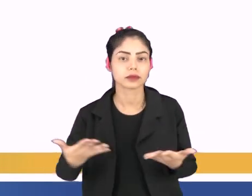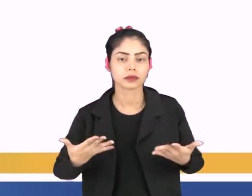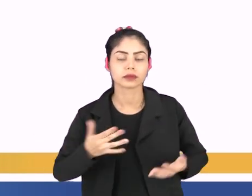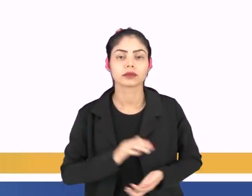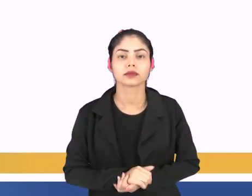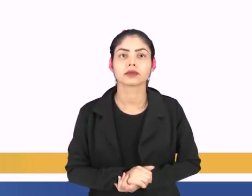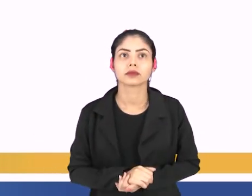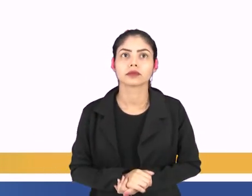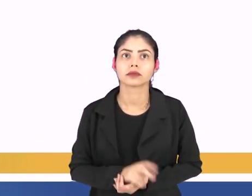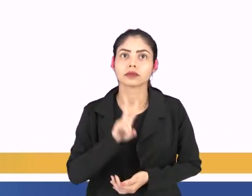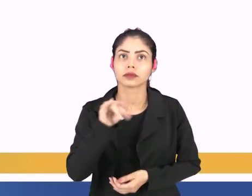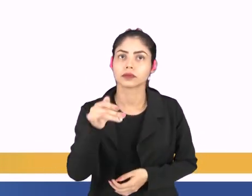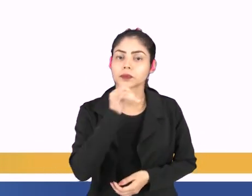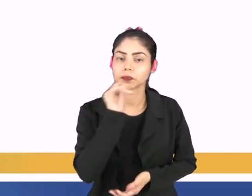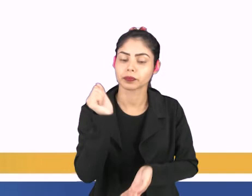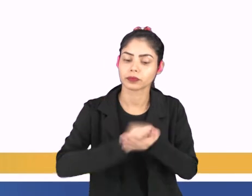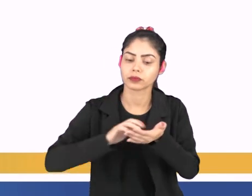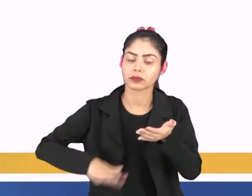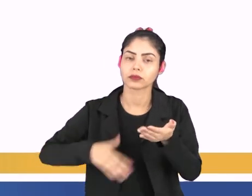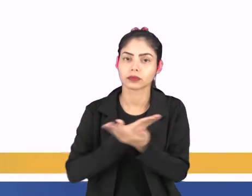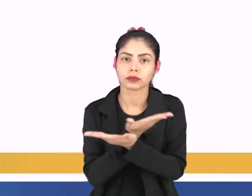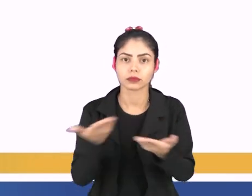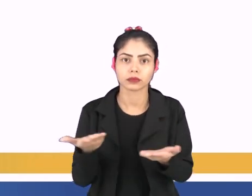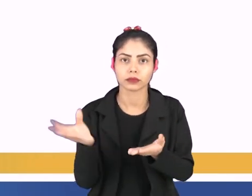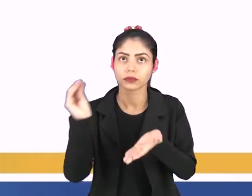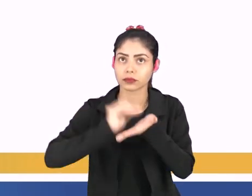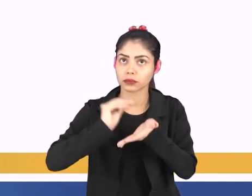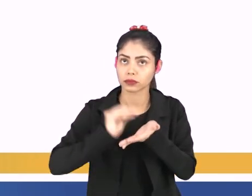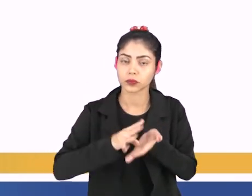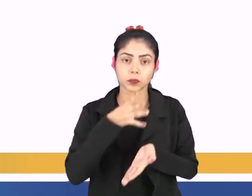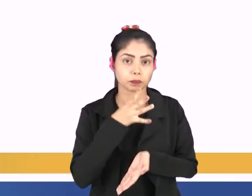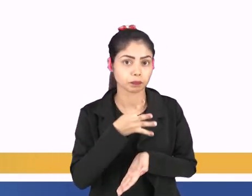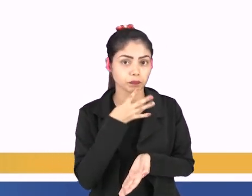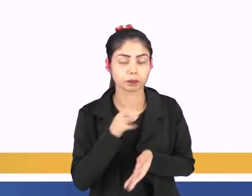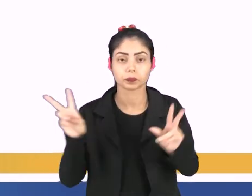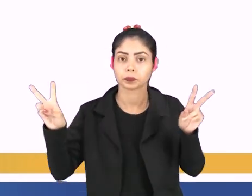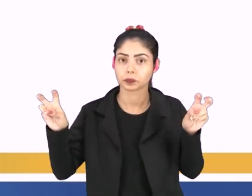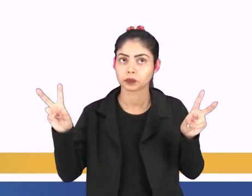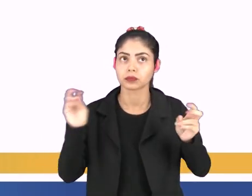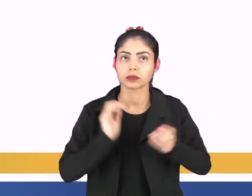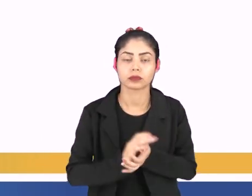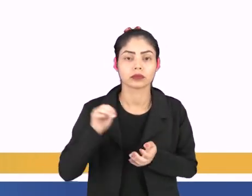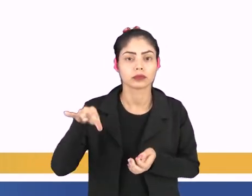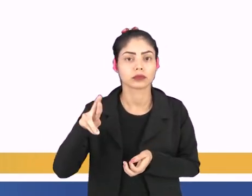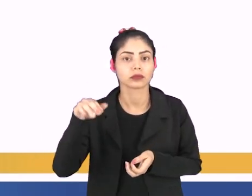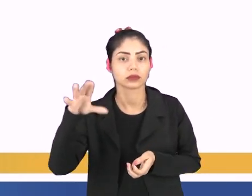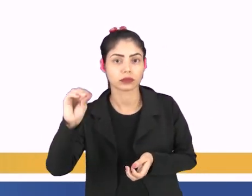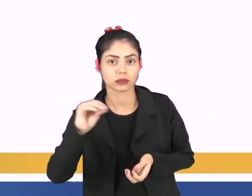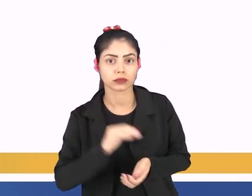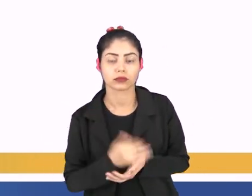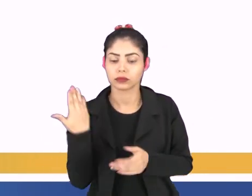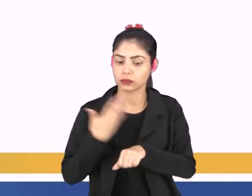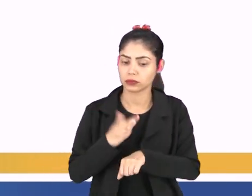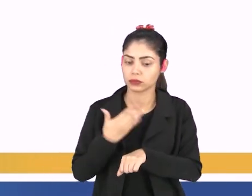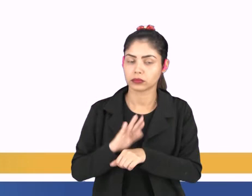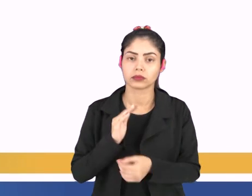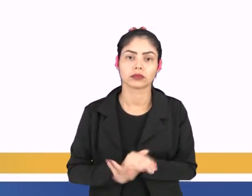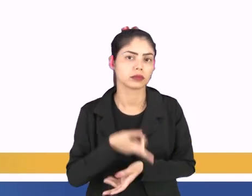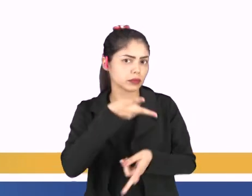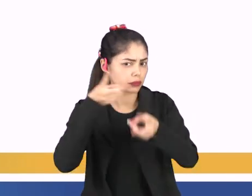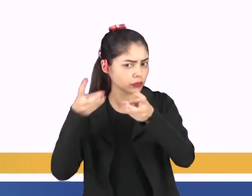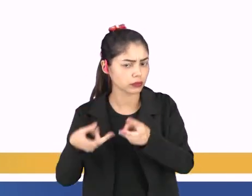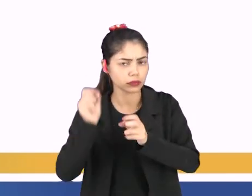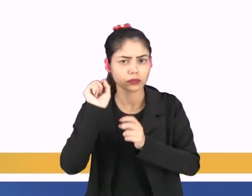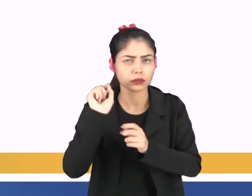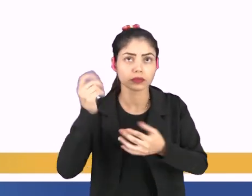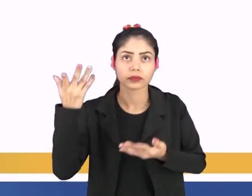aula de hoje, nós vamos dar um exercitando para vocês colocarem esses conhecimentos sobre o método binomial na prática. Então perceba a